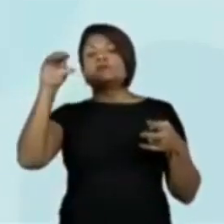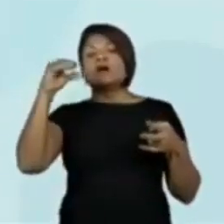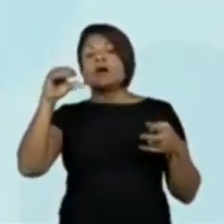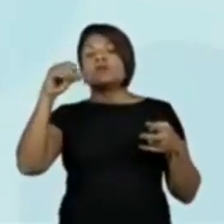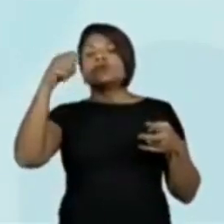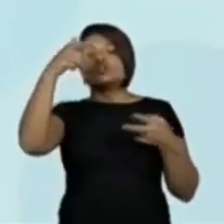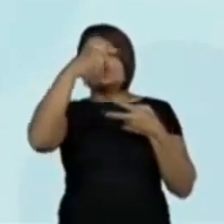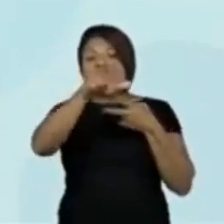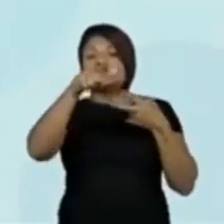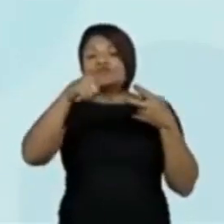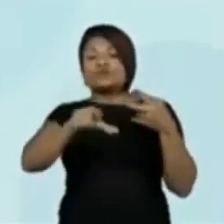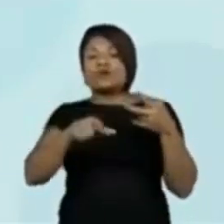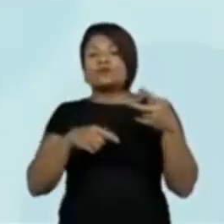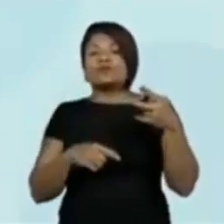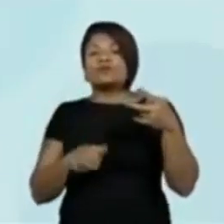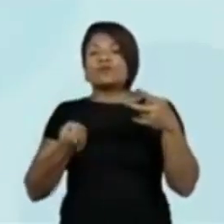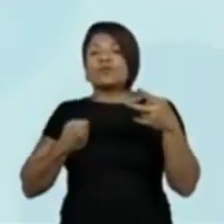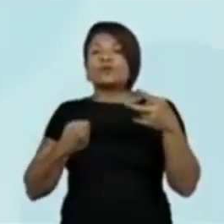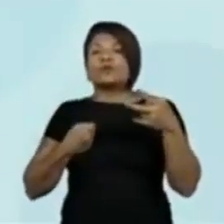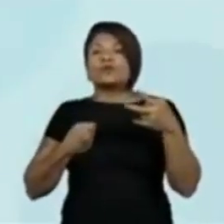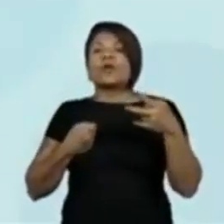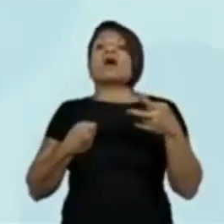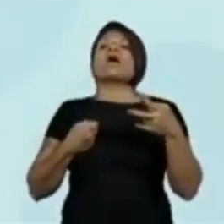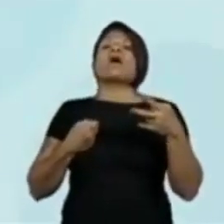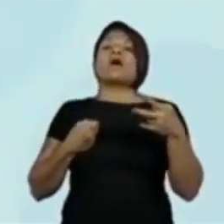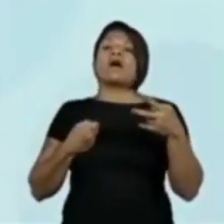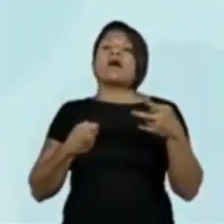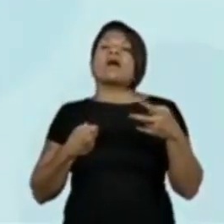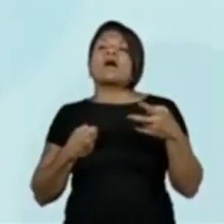Olha, de votos.